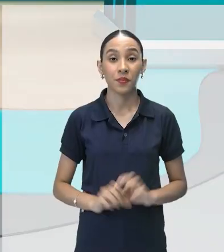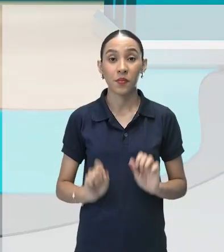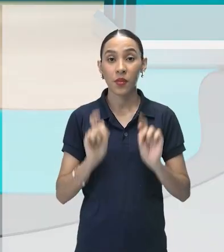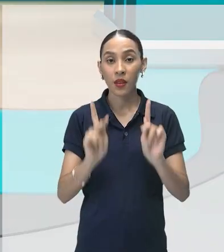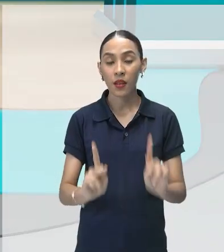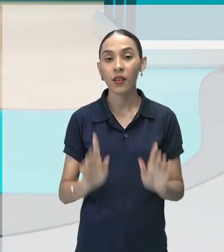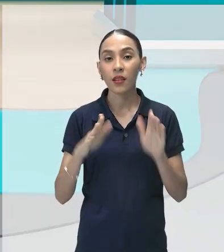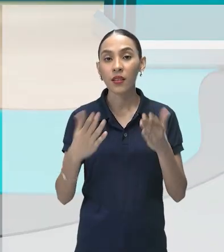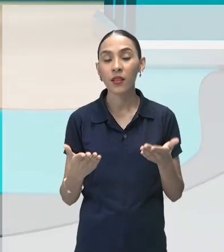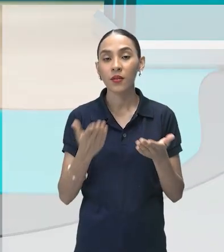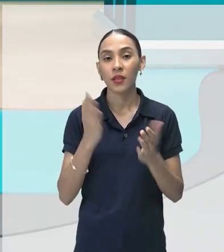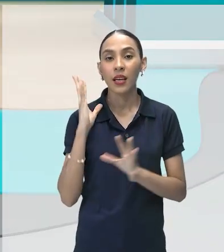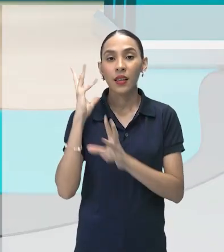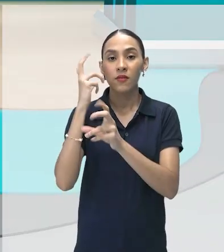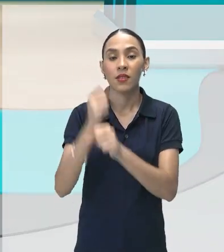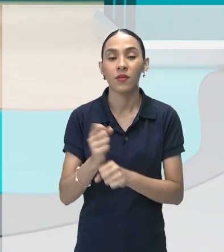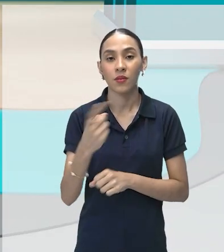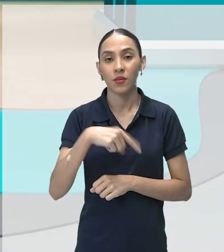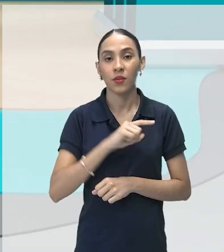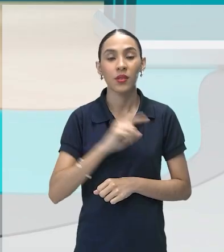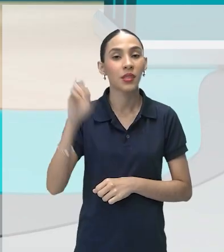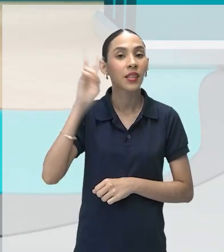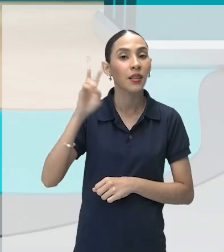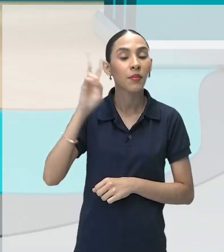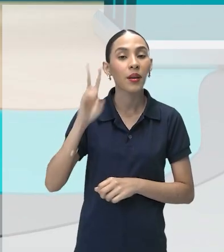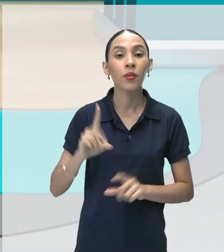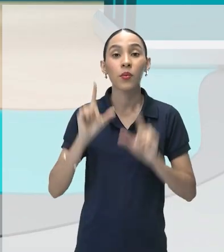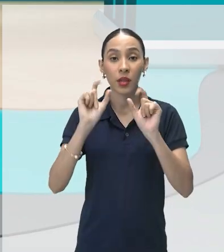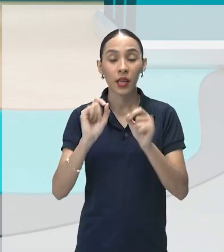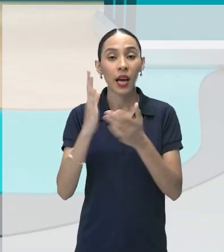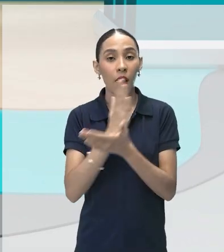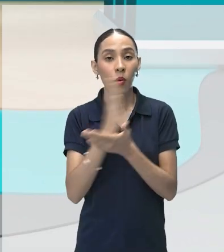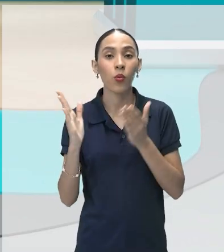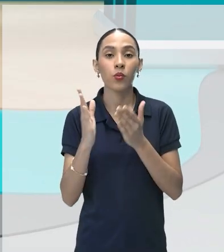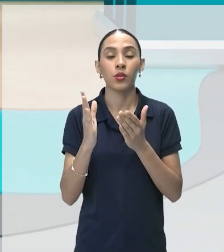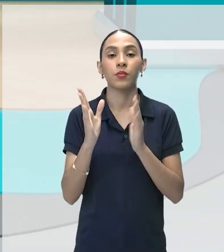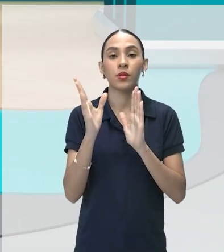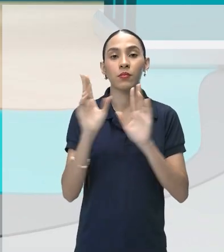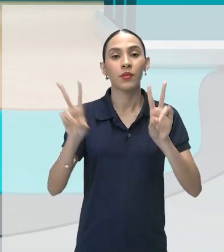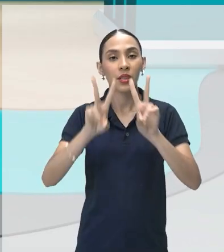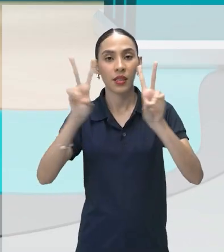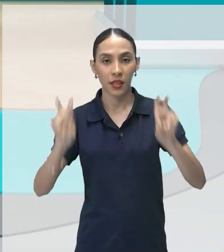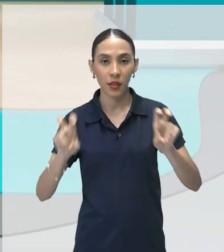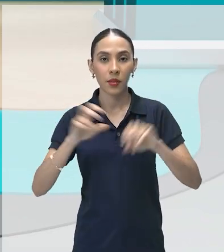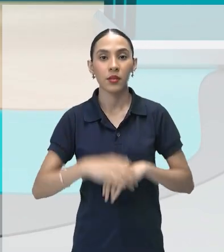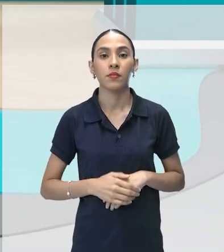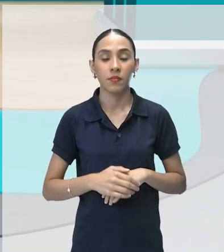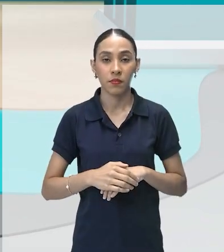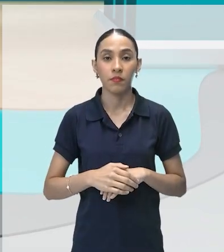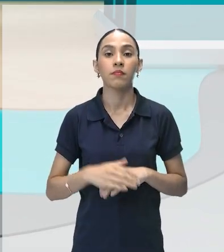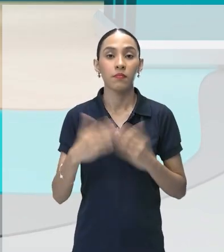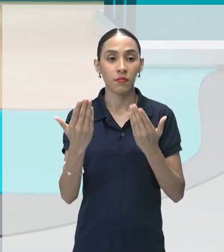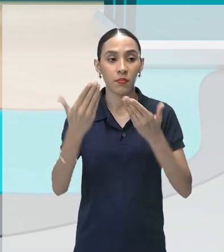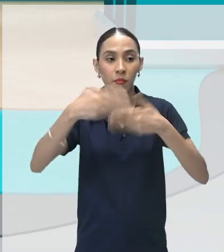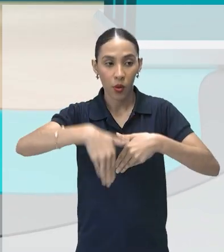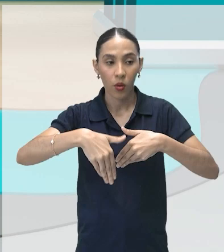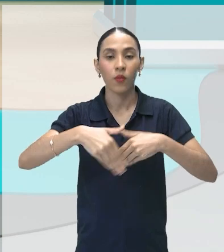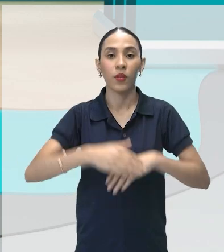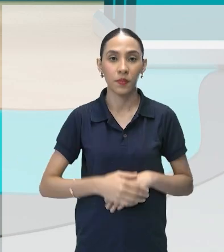Muito bem, então na nossa revisão nós vamos revisitar alguns componentes que vão estar nesse